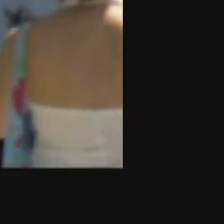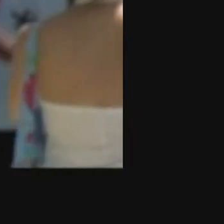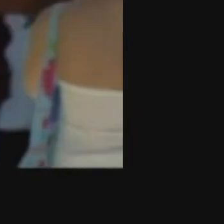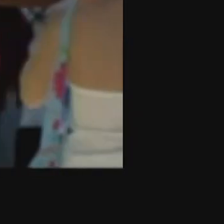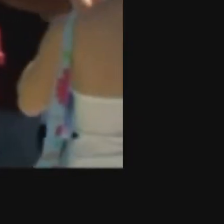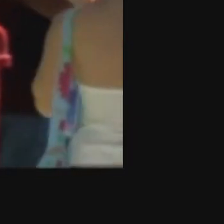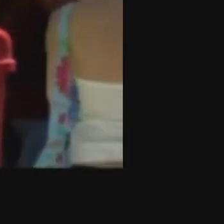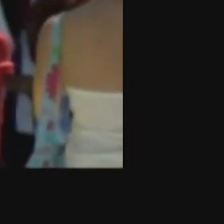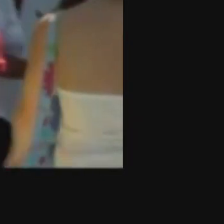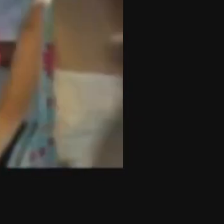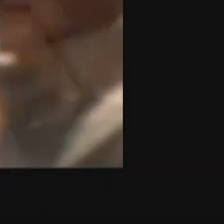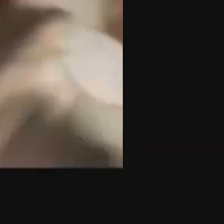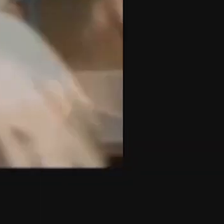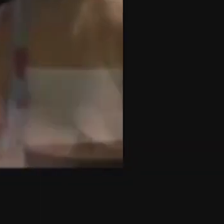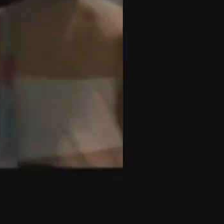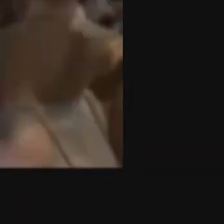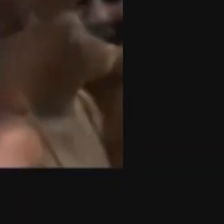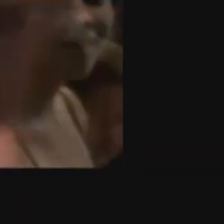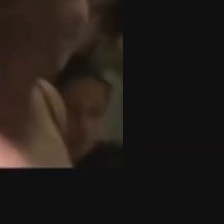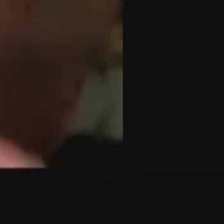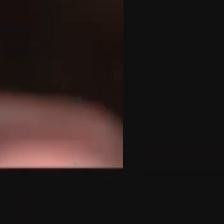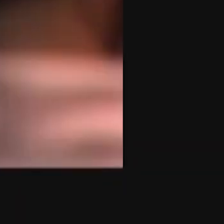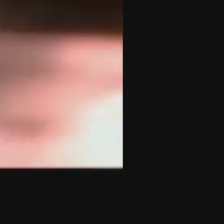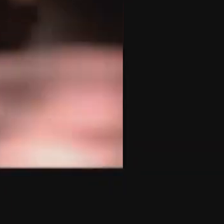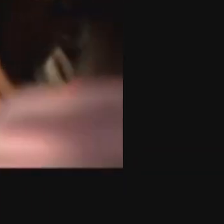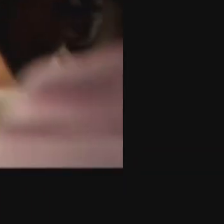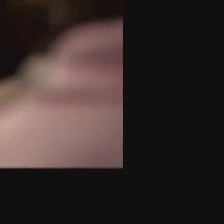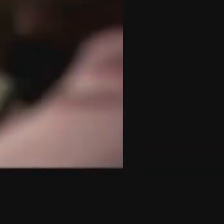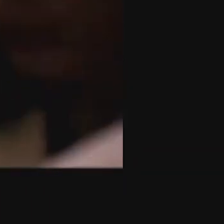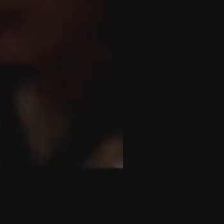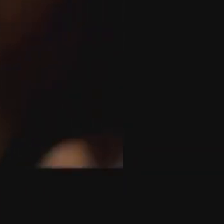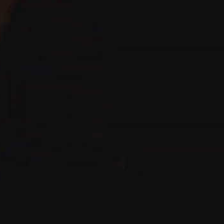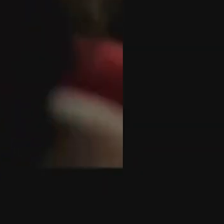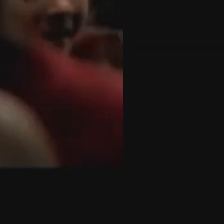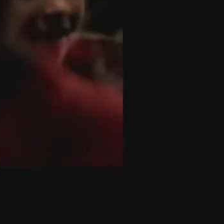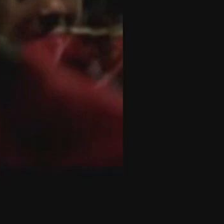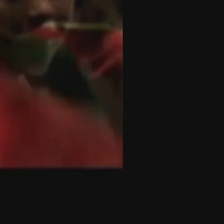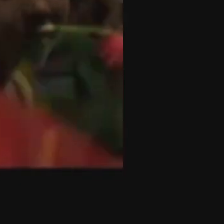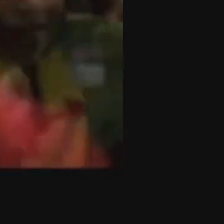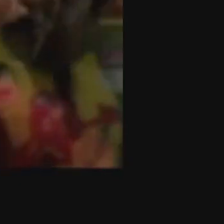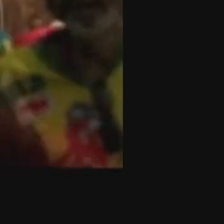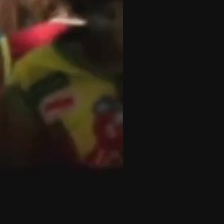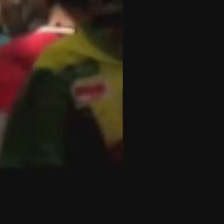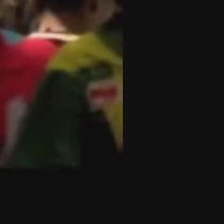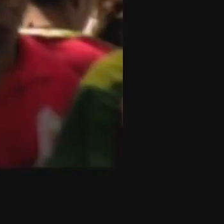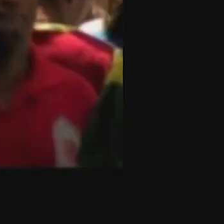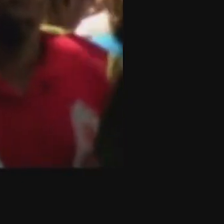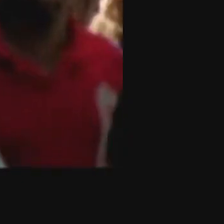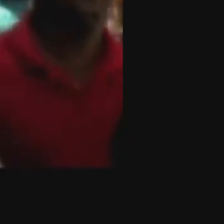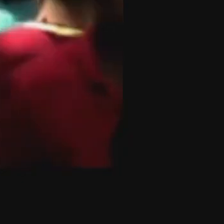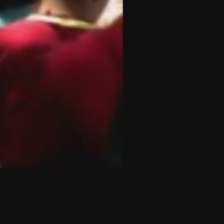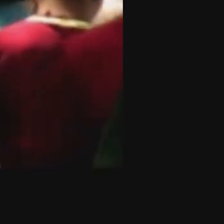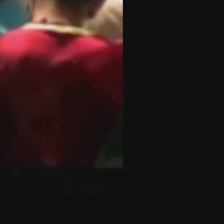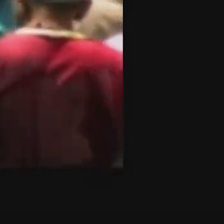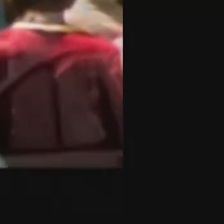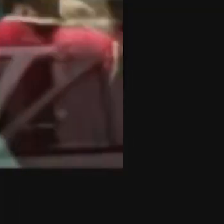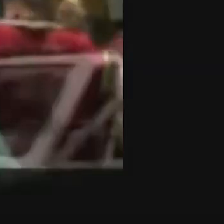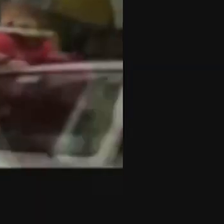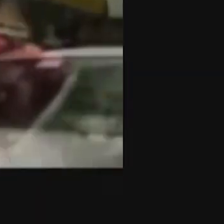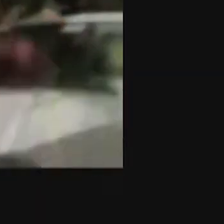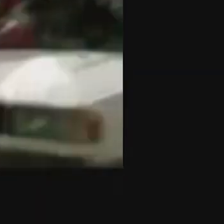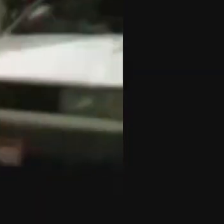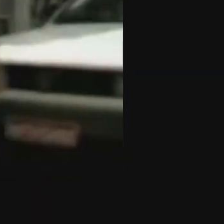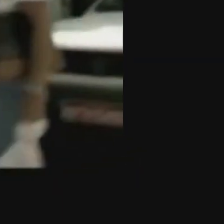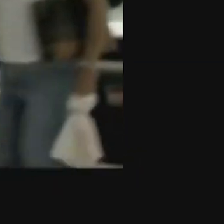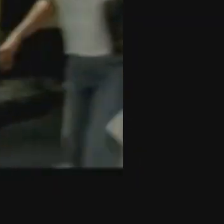meu casamento e o povo convidado, a minha noiva de lado fazendo o seu juramento, ser fiel todo momento, o padre reza uma